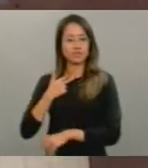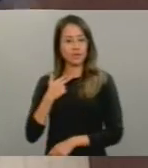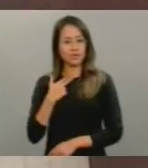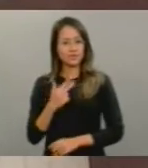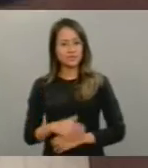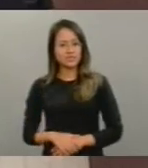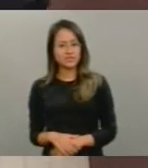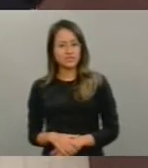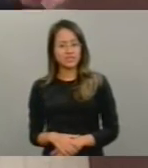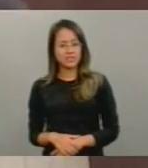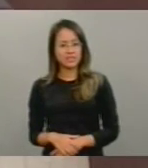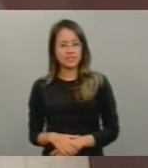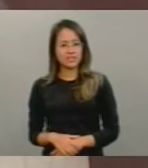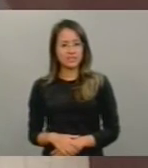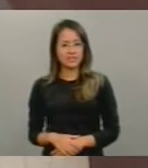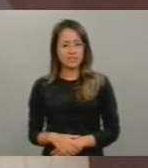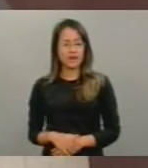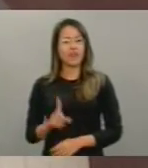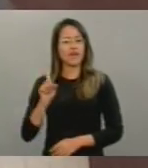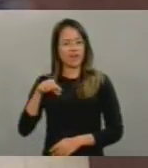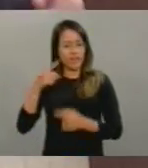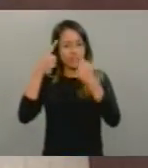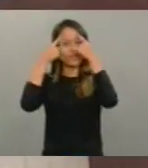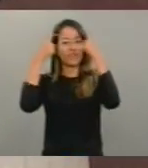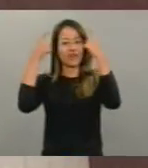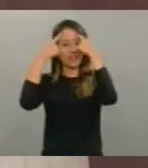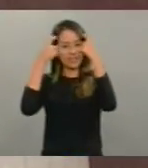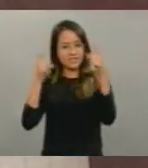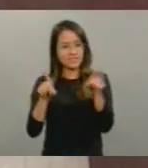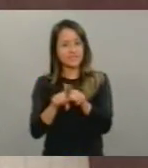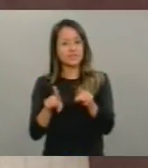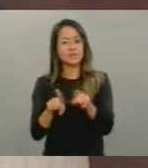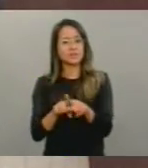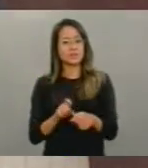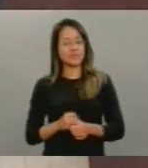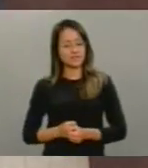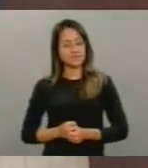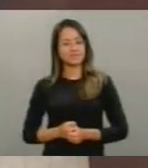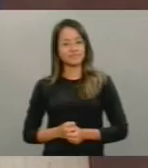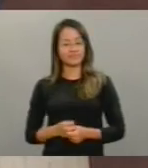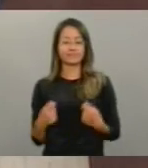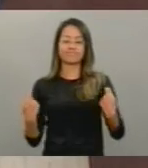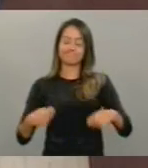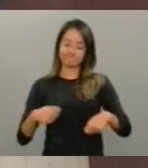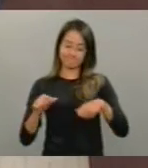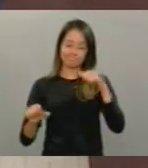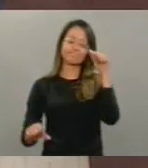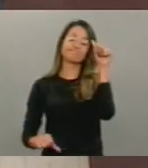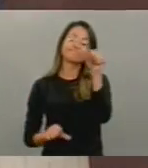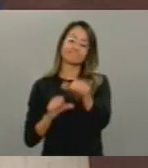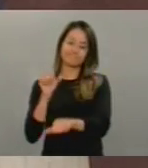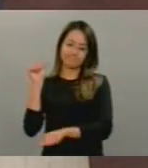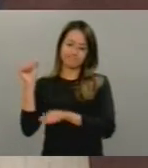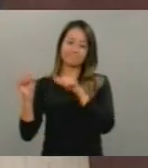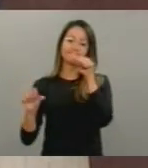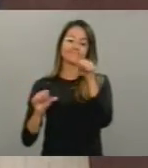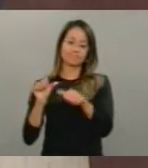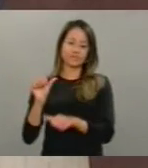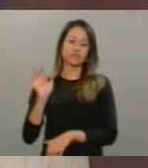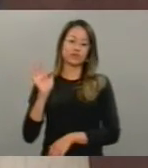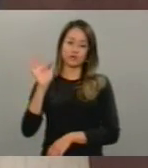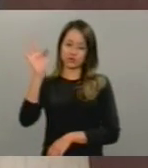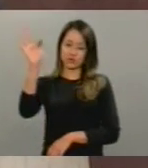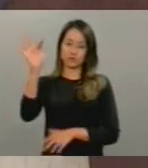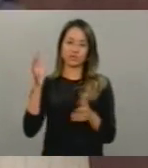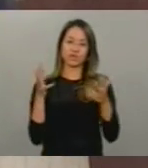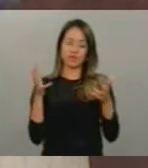talvez seja símbolo de uma violência de gênero que nós ainda devemos, sem dúvida alguma, ter como desafio de